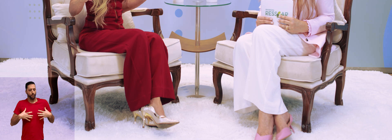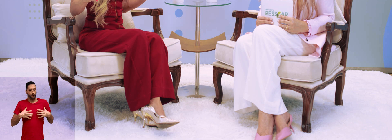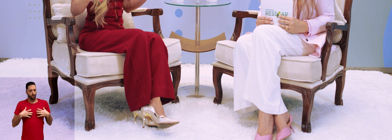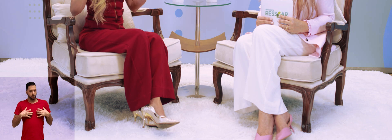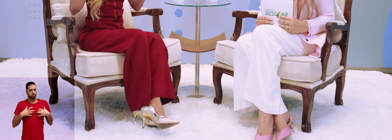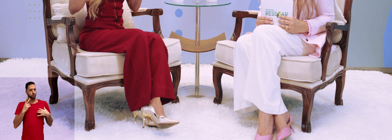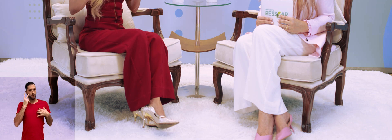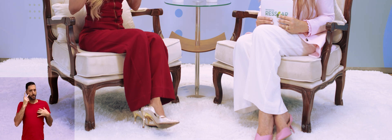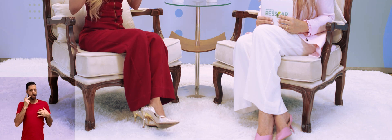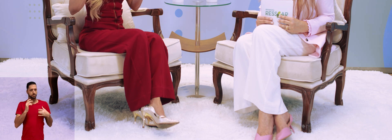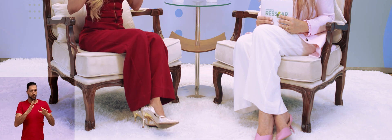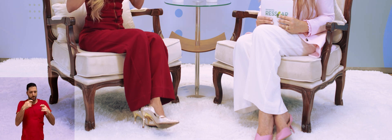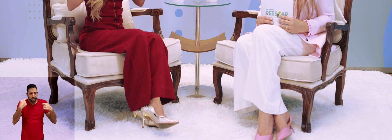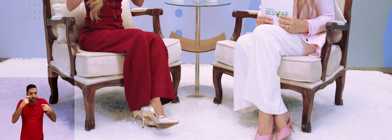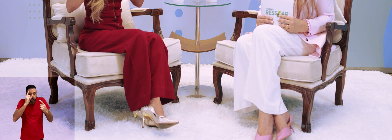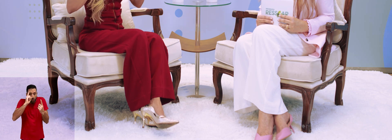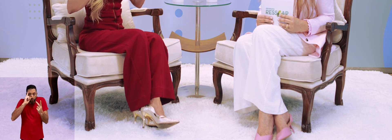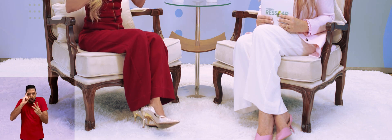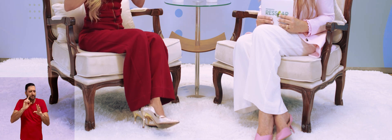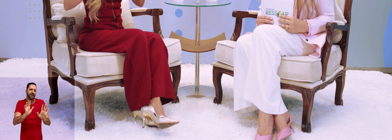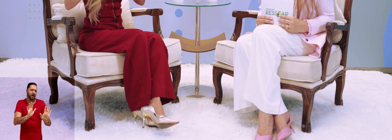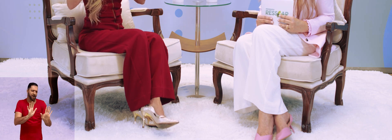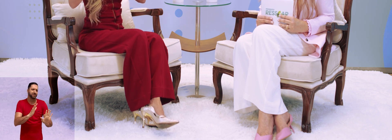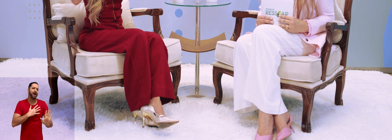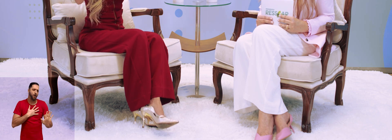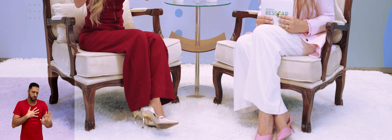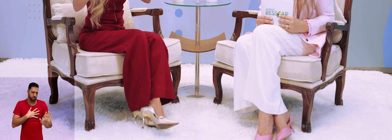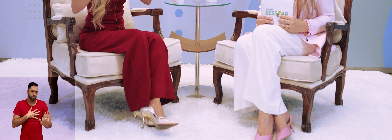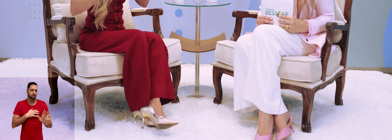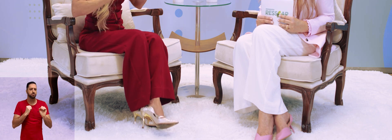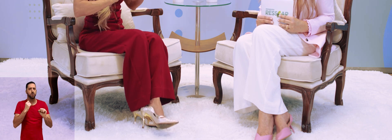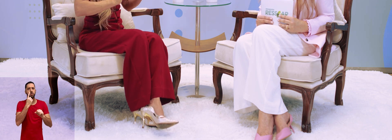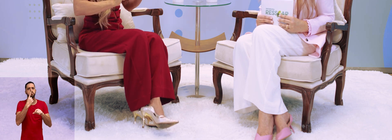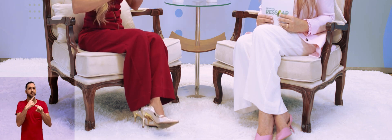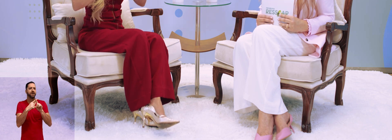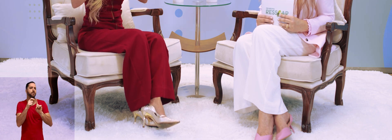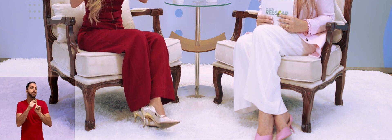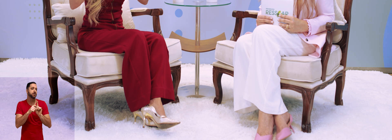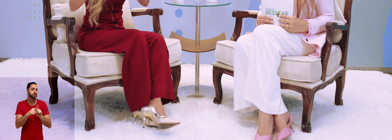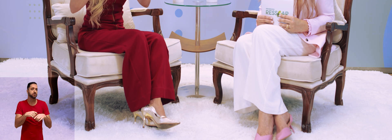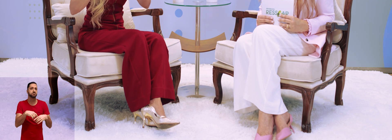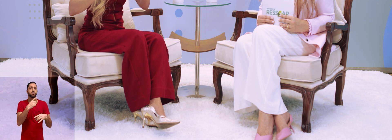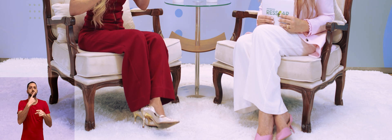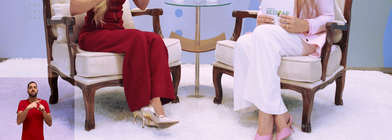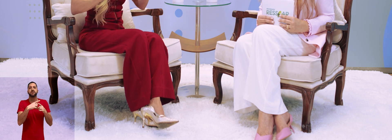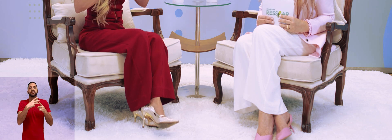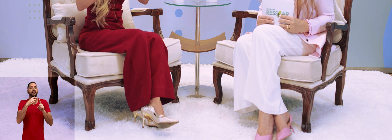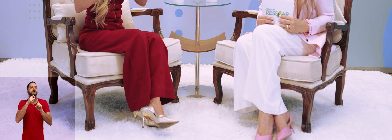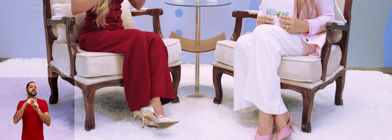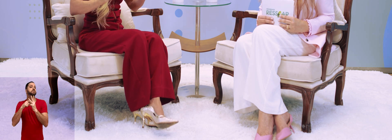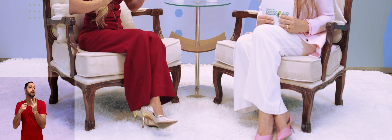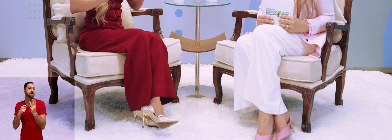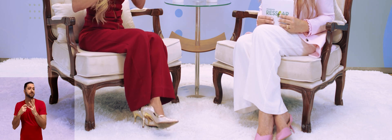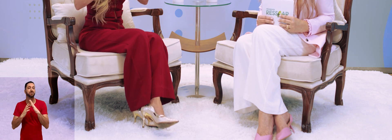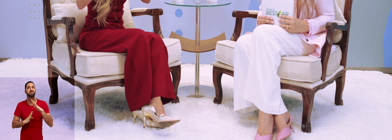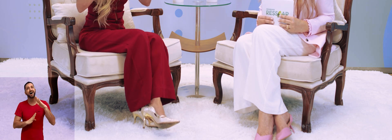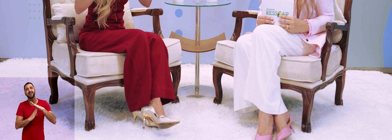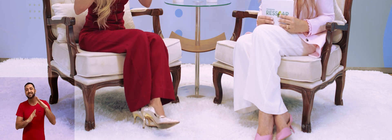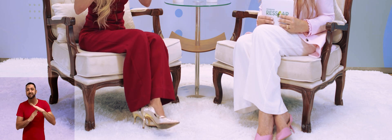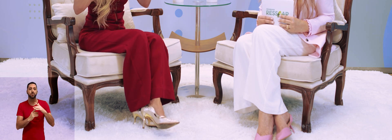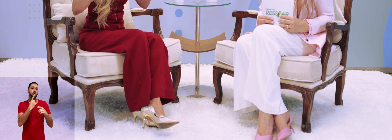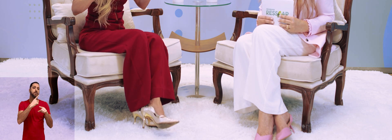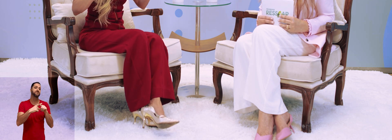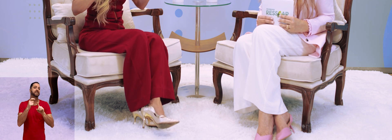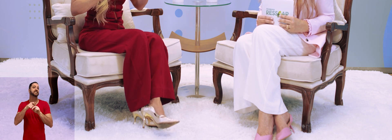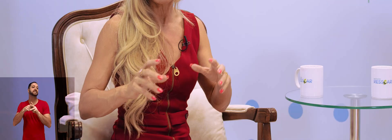Não. Mas se você quer fazer a cada uma vez por mês, uma vez a cada 3 meses, eu penso que é legal. No